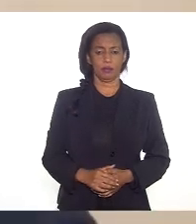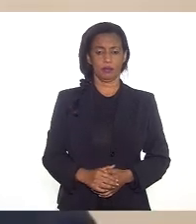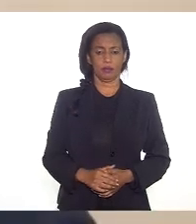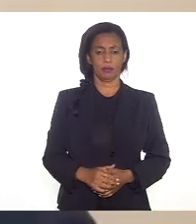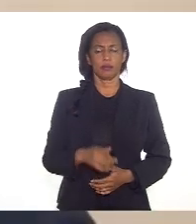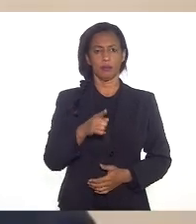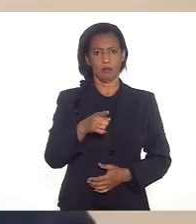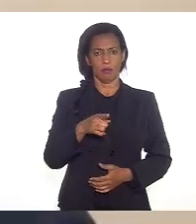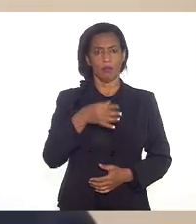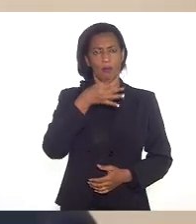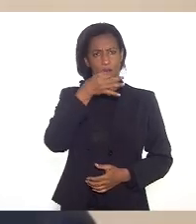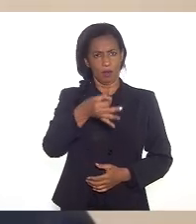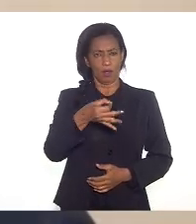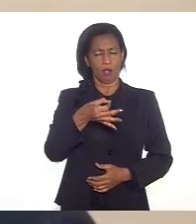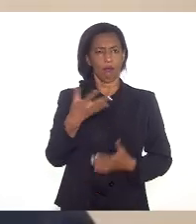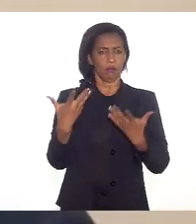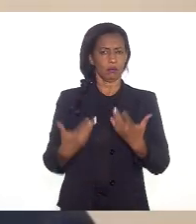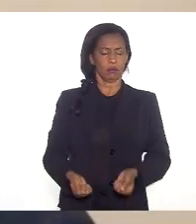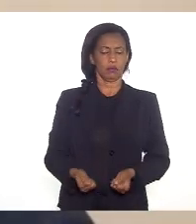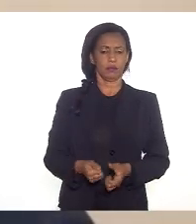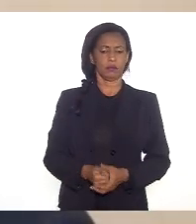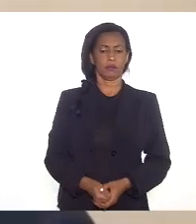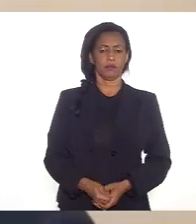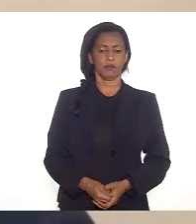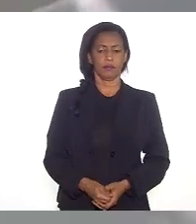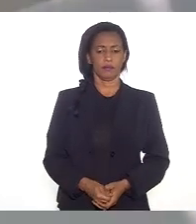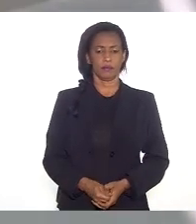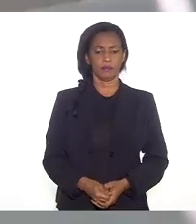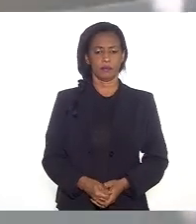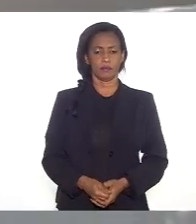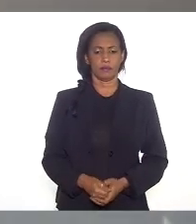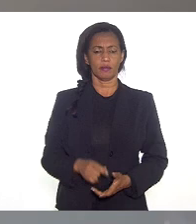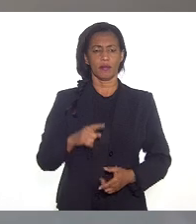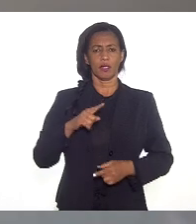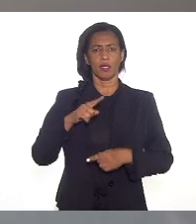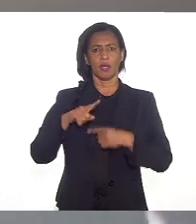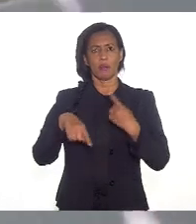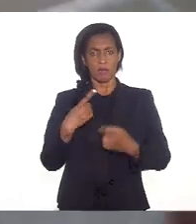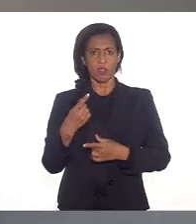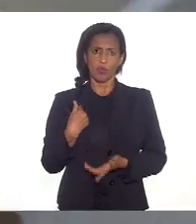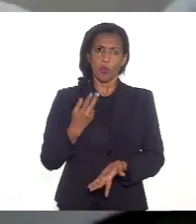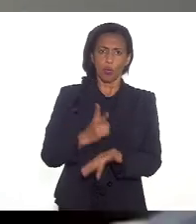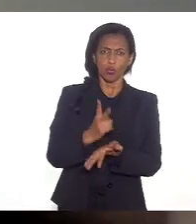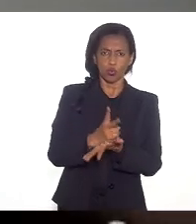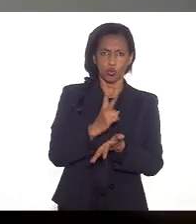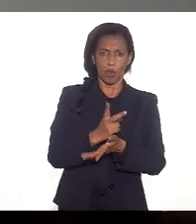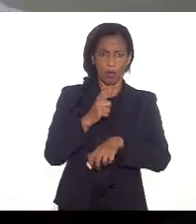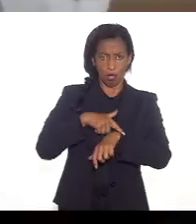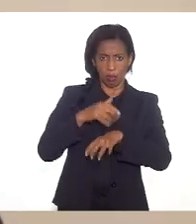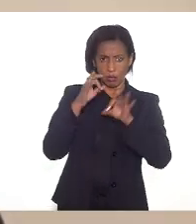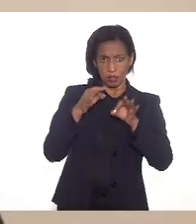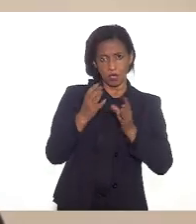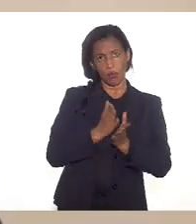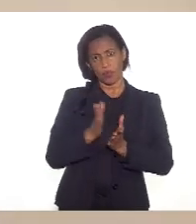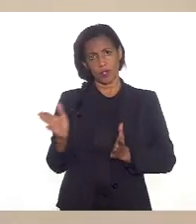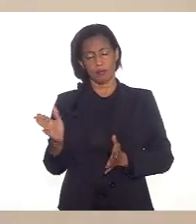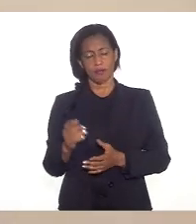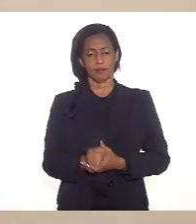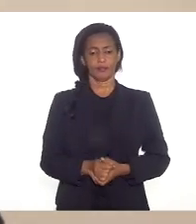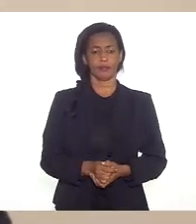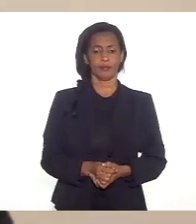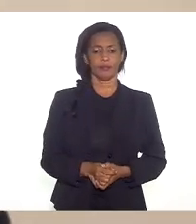Vistas concedidas, deputado Valdeque. Muito obrigado. Ainda vou continuar aqui, mas em algum momento eu vou ter que sair. Ok. O 2 da pauta,